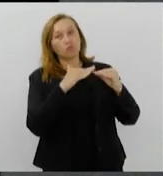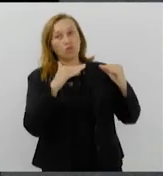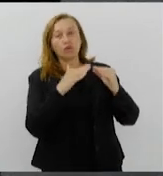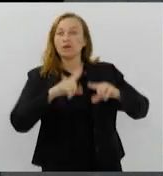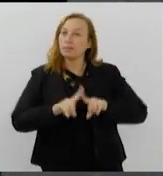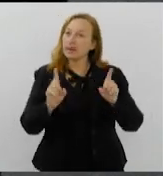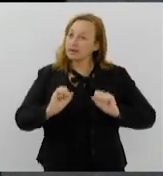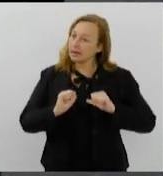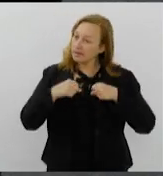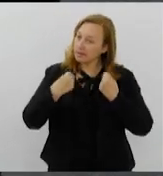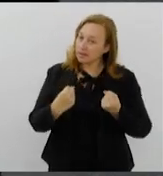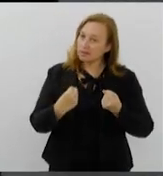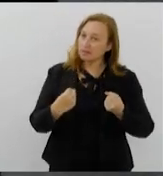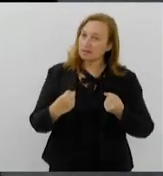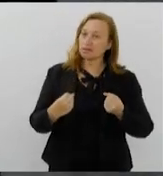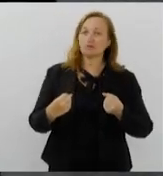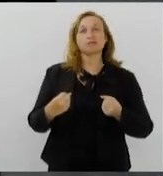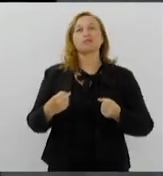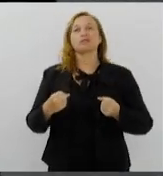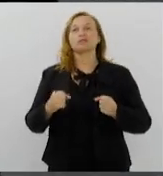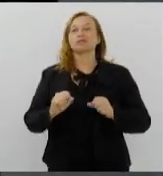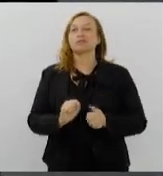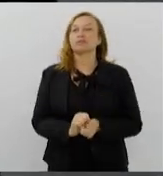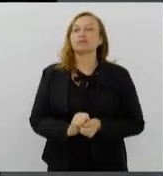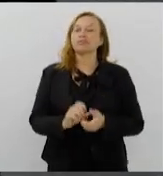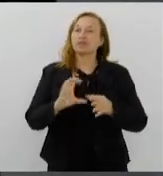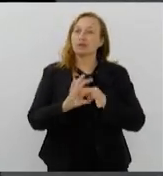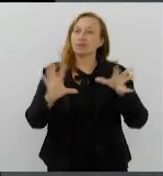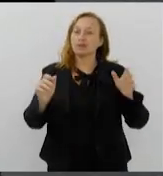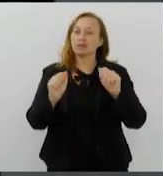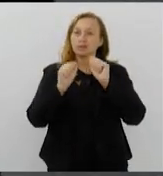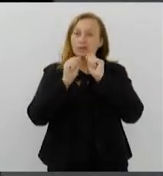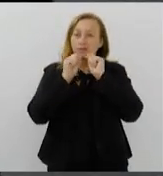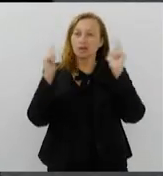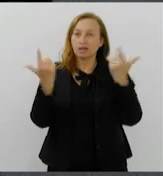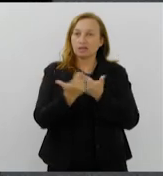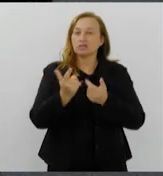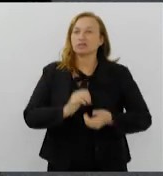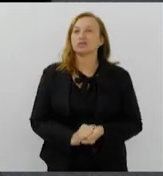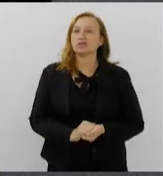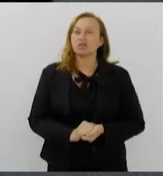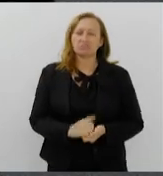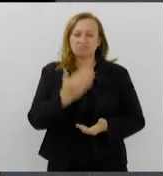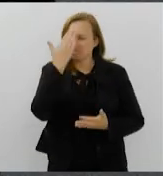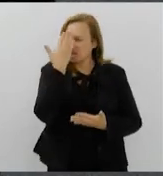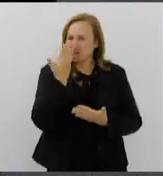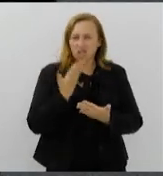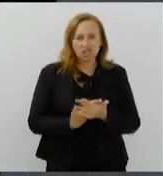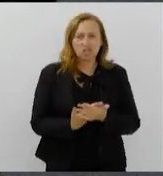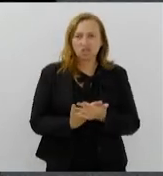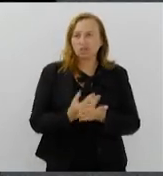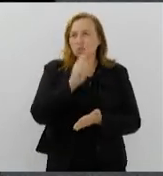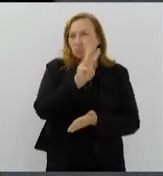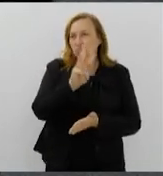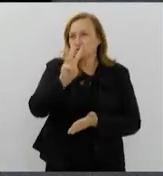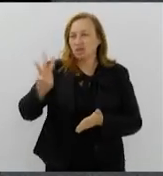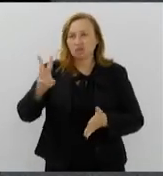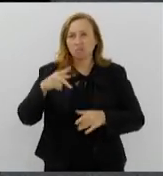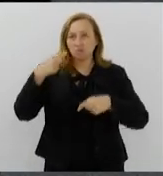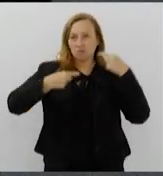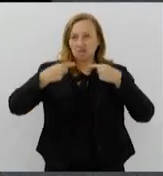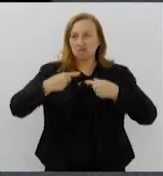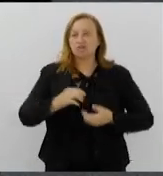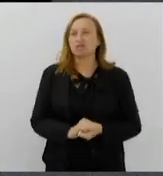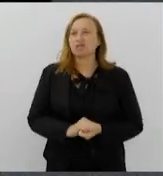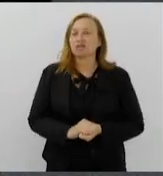uma independência do Poder Legislativo. E eu não queria crer e não acredito, apesar do site ser um site político,